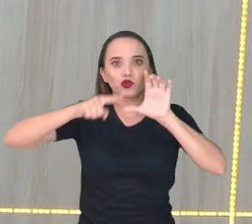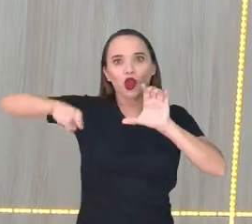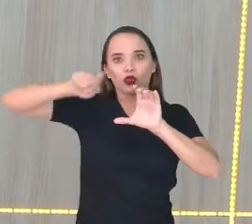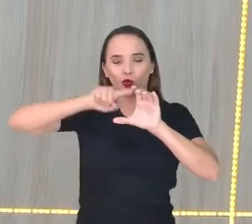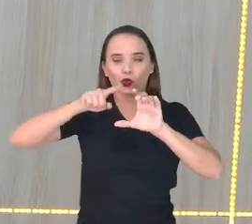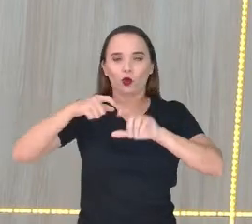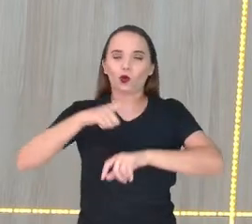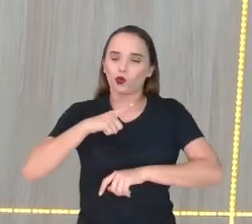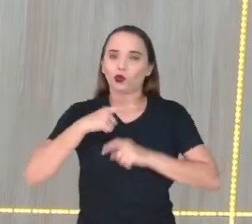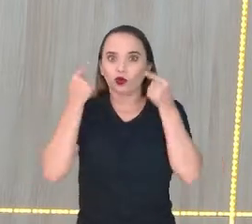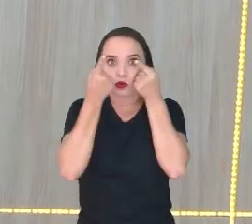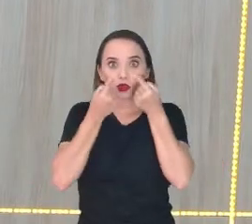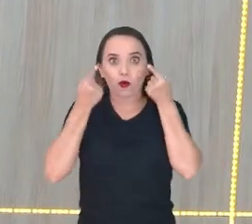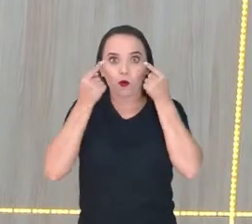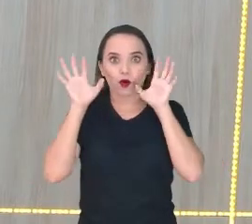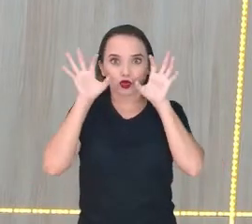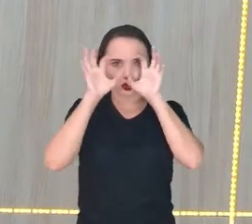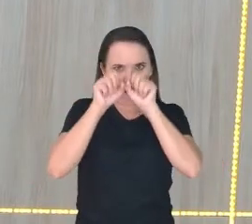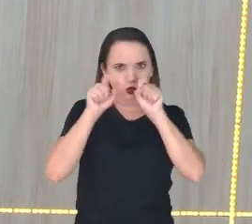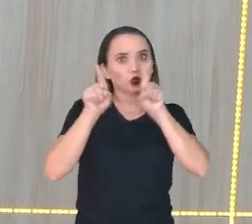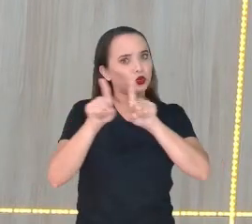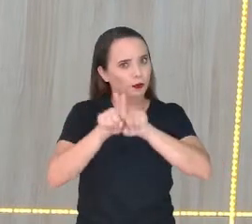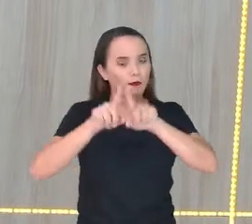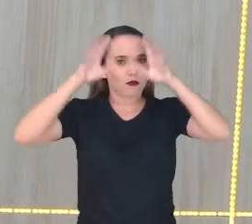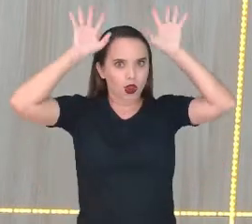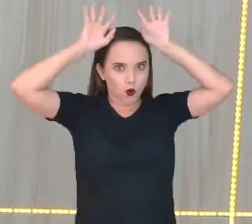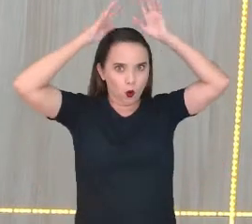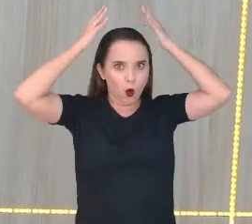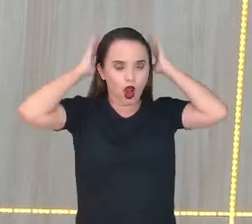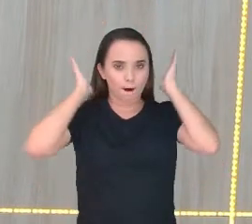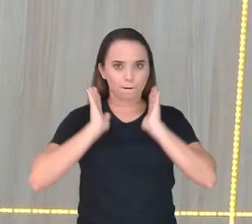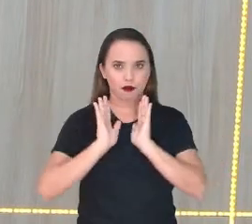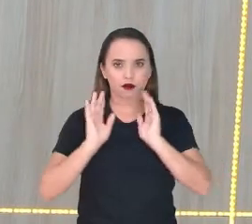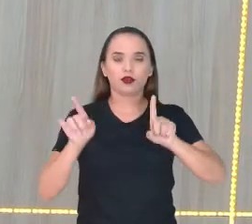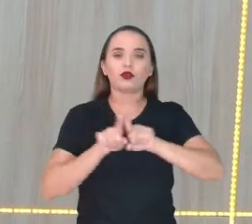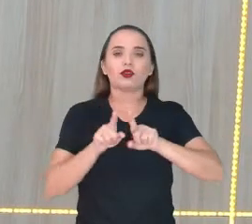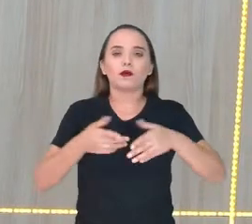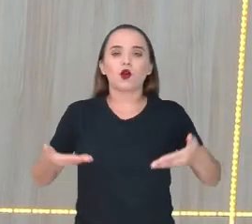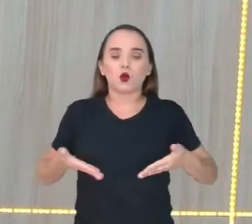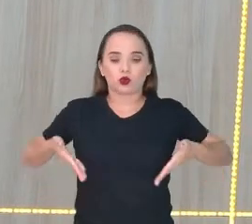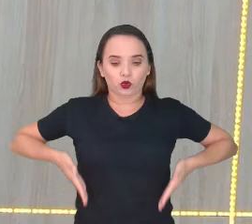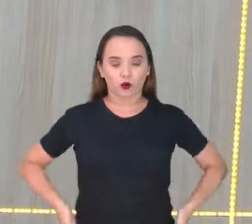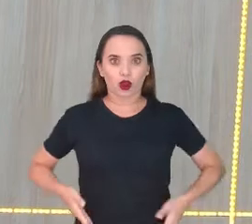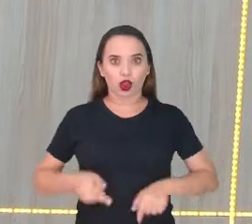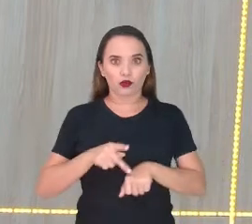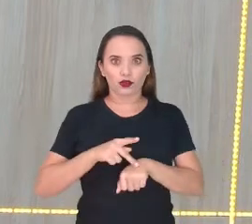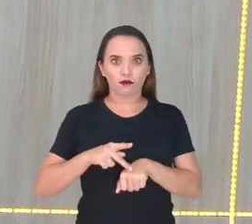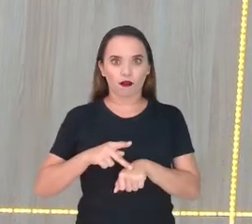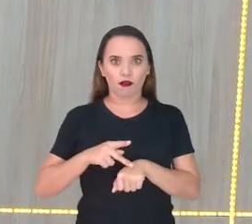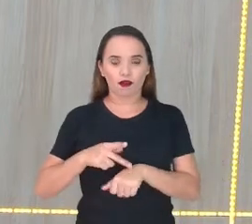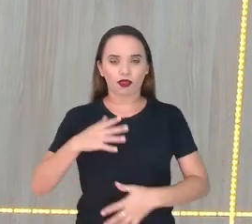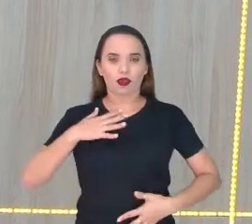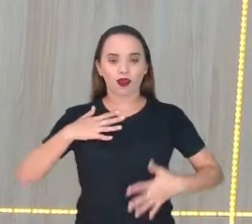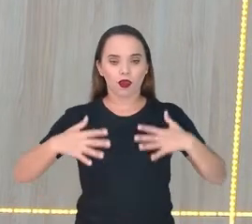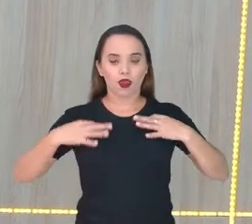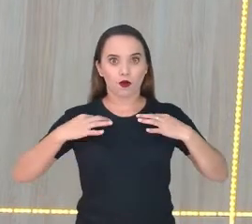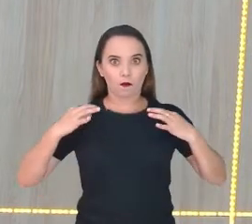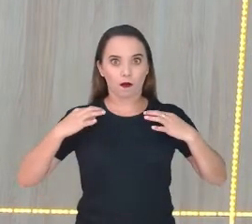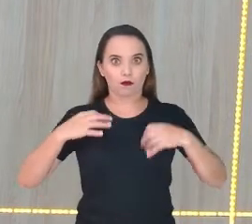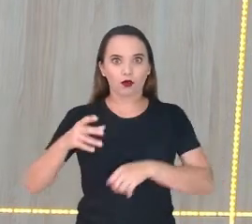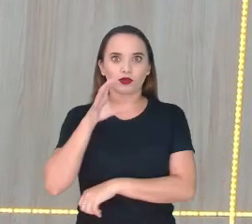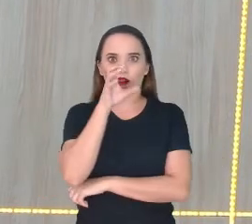tenho olhos e cabelos bem escuros, e hoje eu estou usando uma calça preta e uma blusa